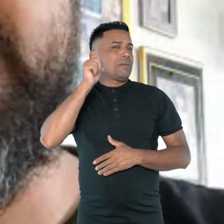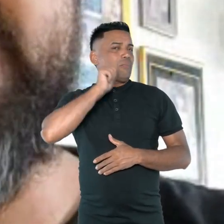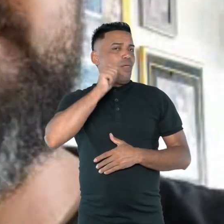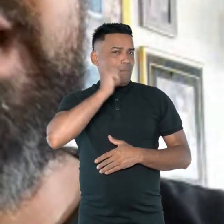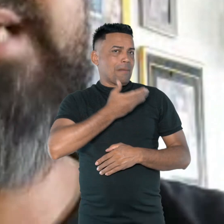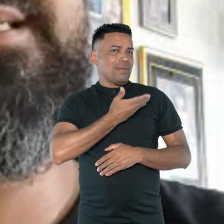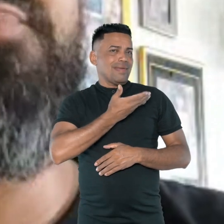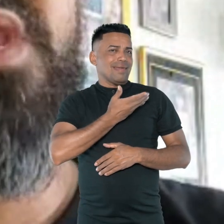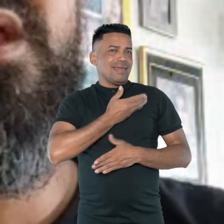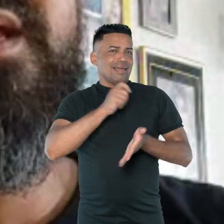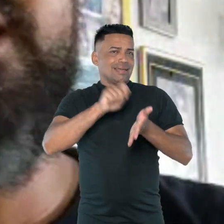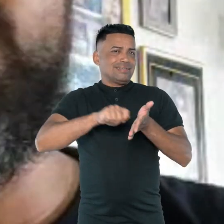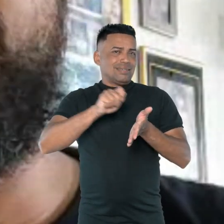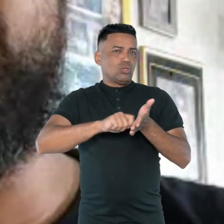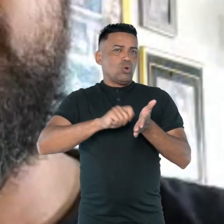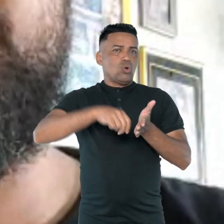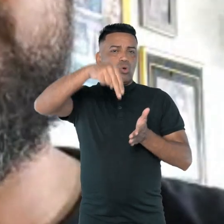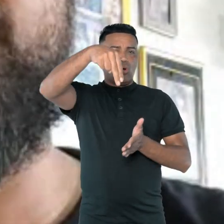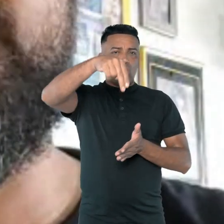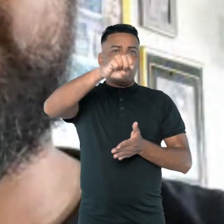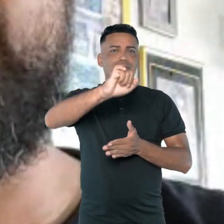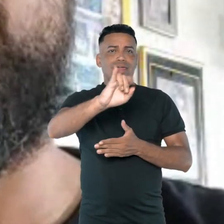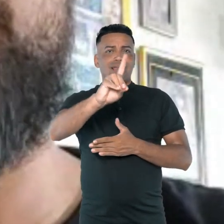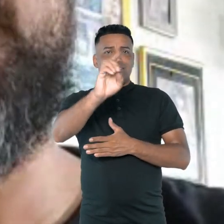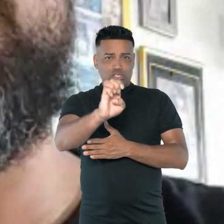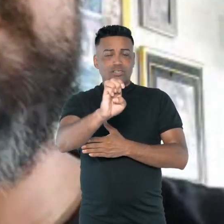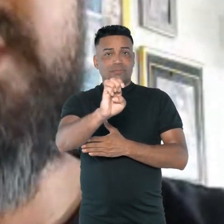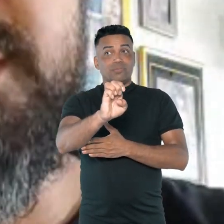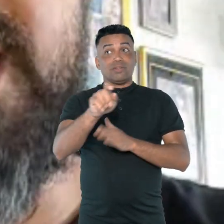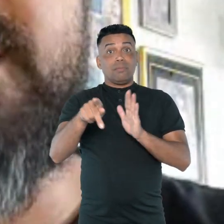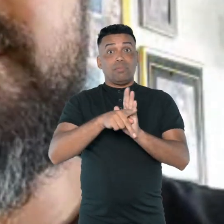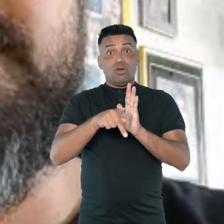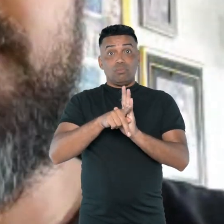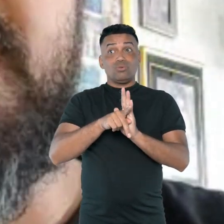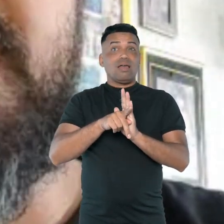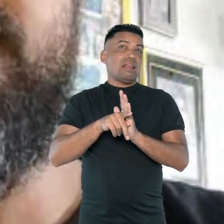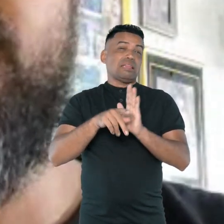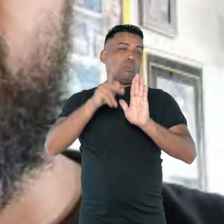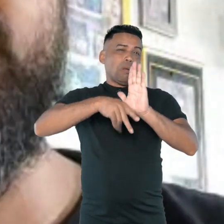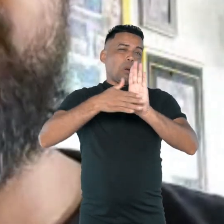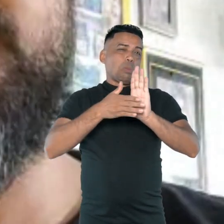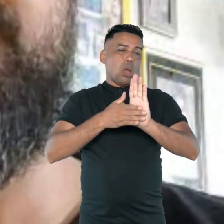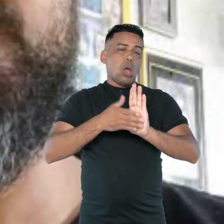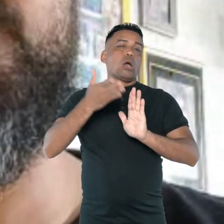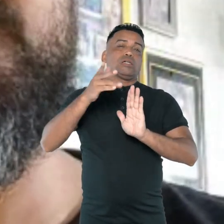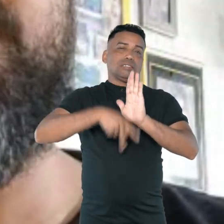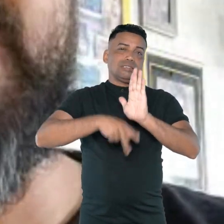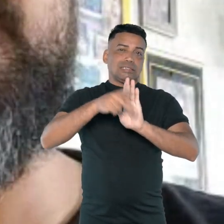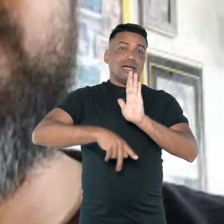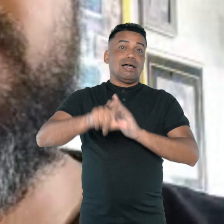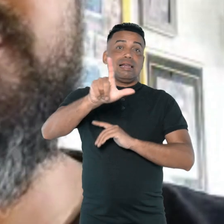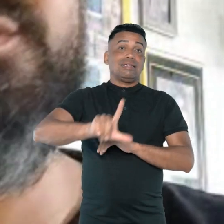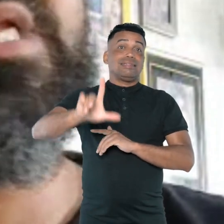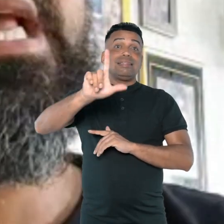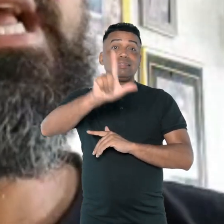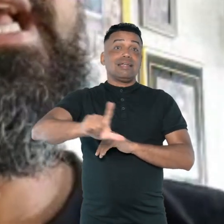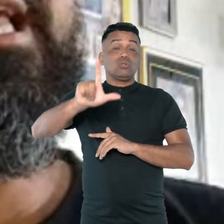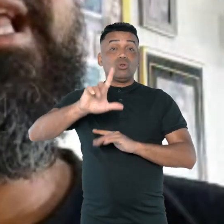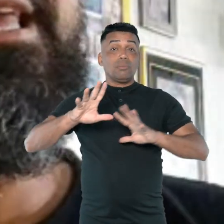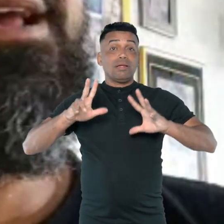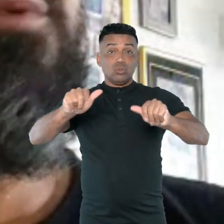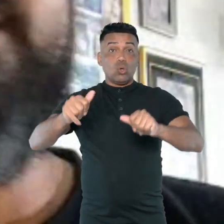também que se chama Neide Graça, que ela tem um projeto que chama Literatura para Todas as Idades, que é com livros infantis para